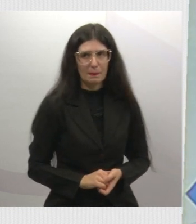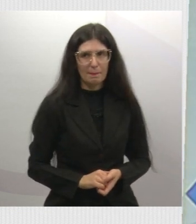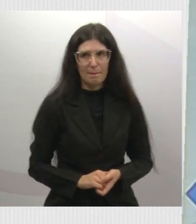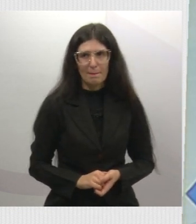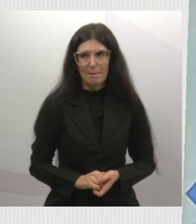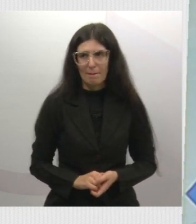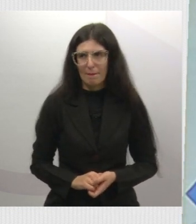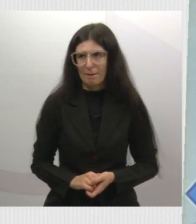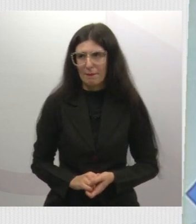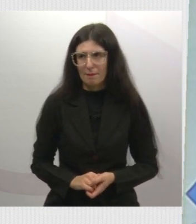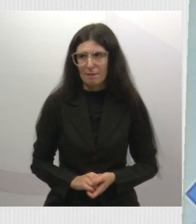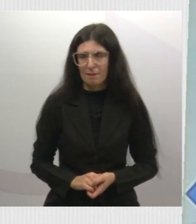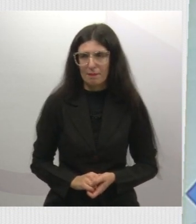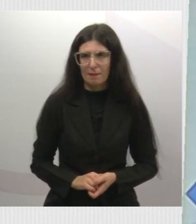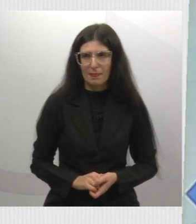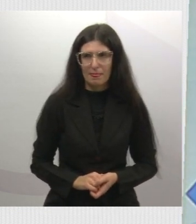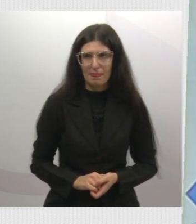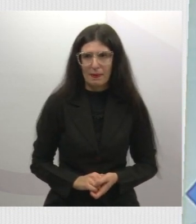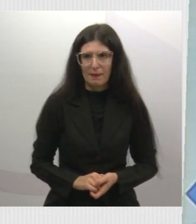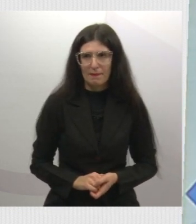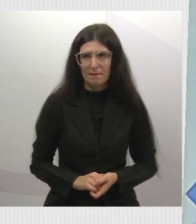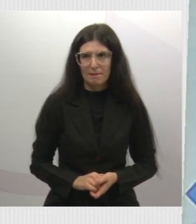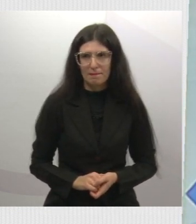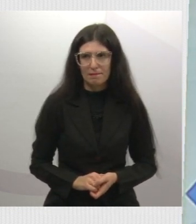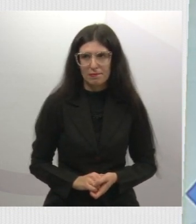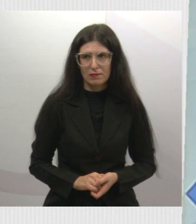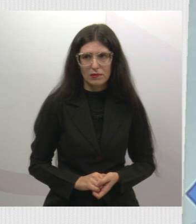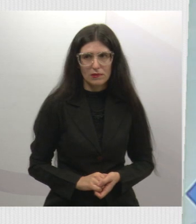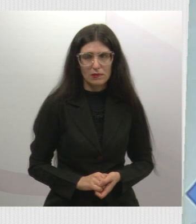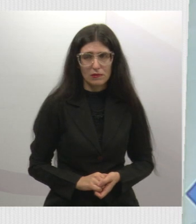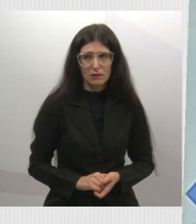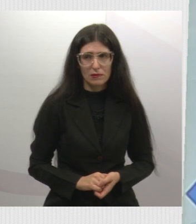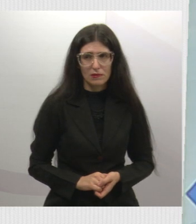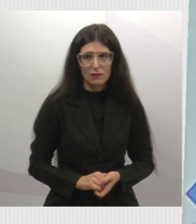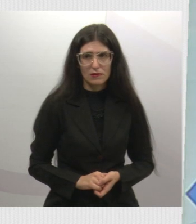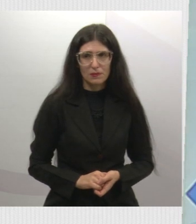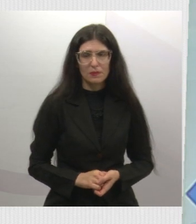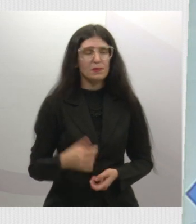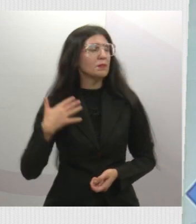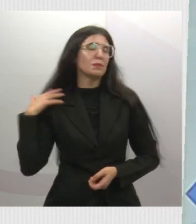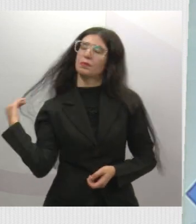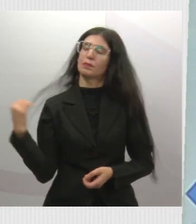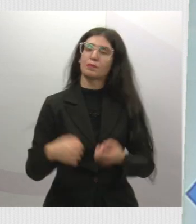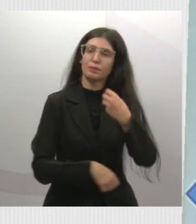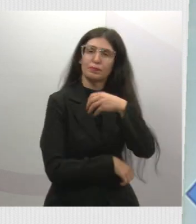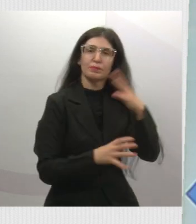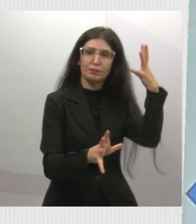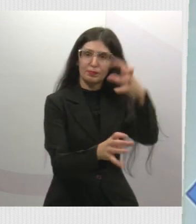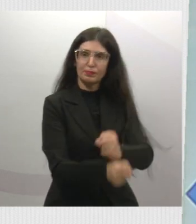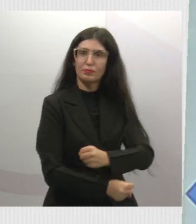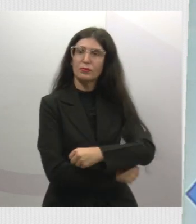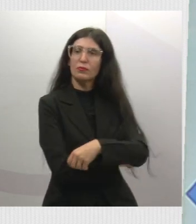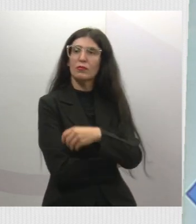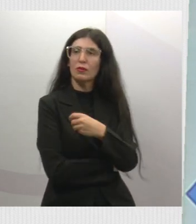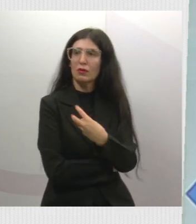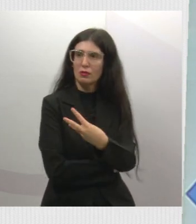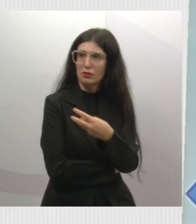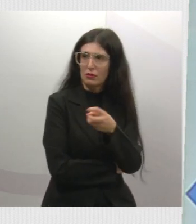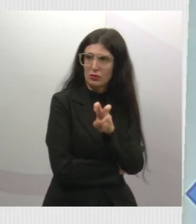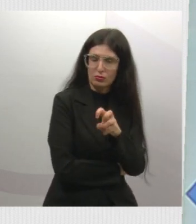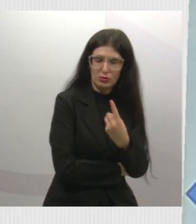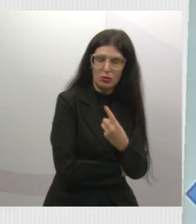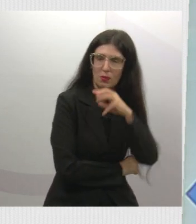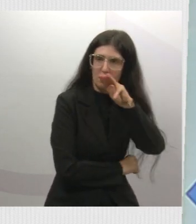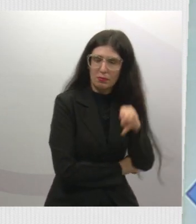O município, ele teve as receitas primárias na ordem de 351 milhões no